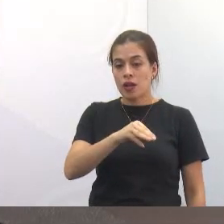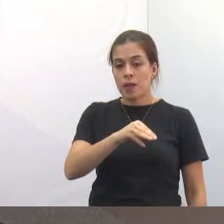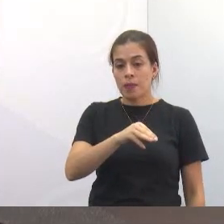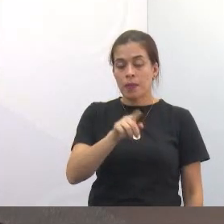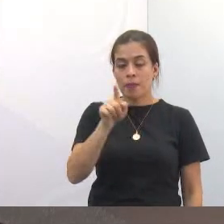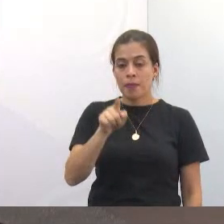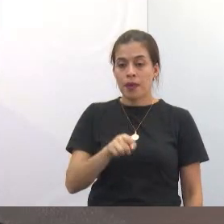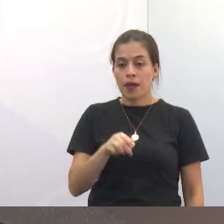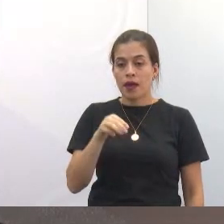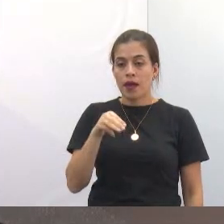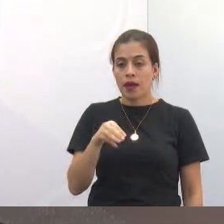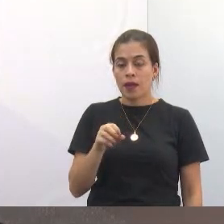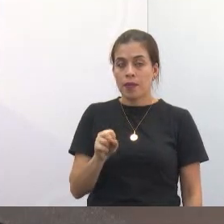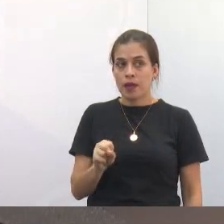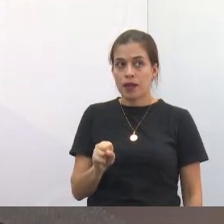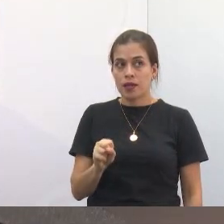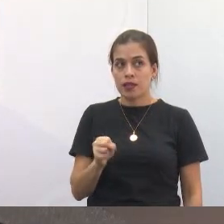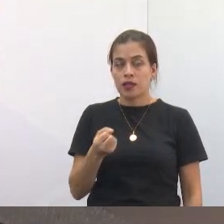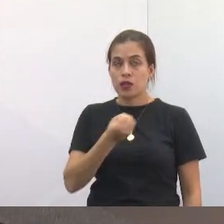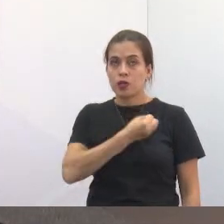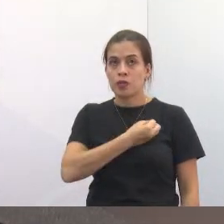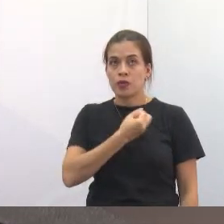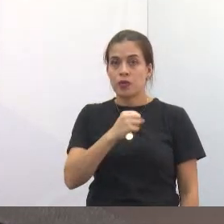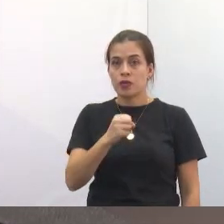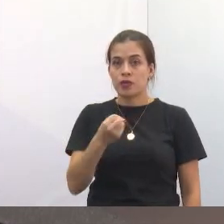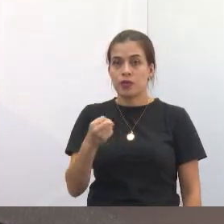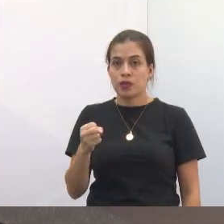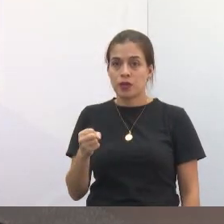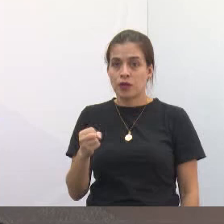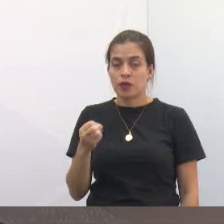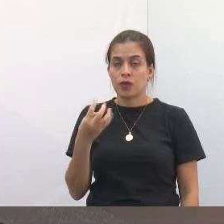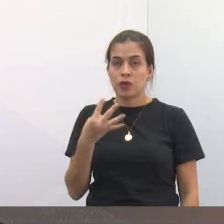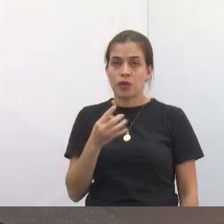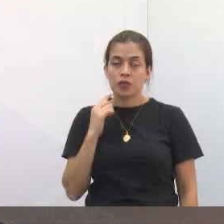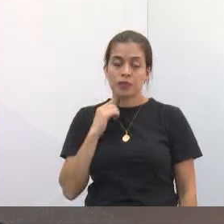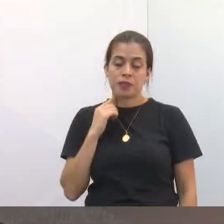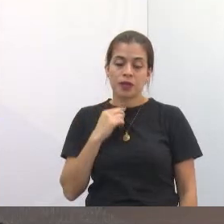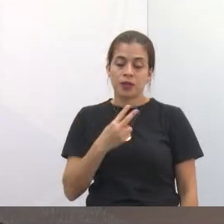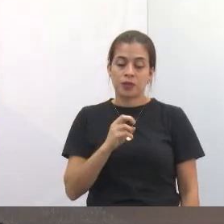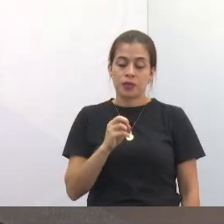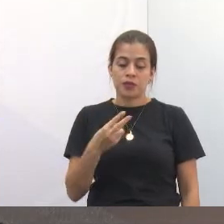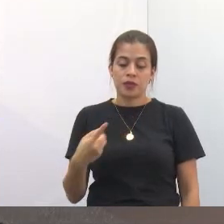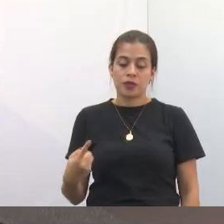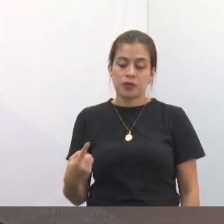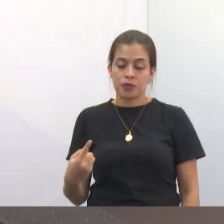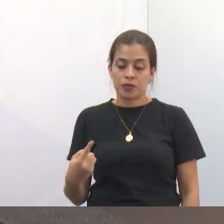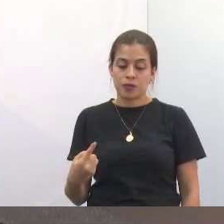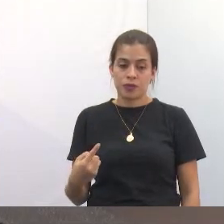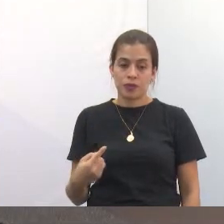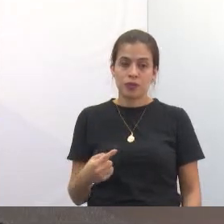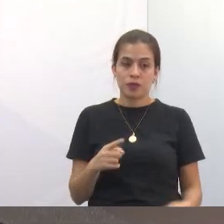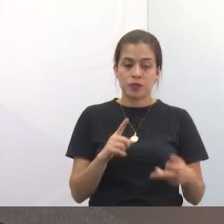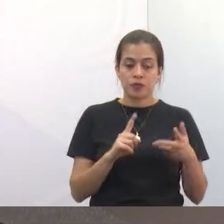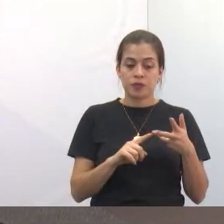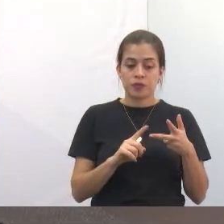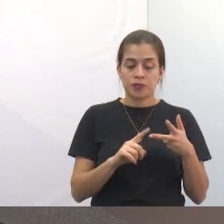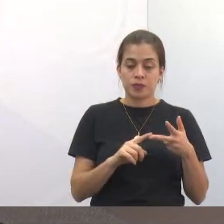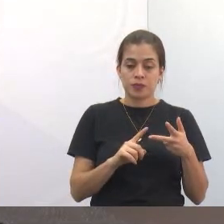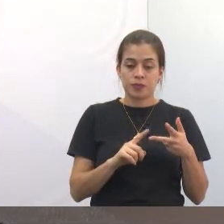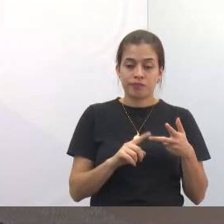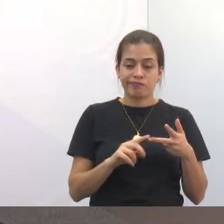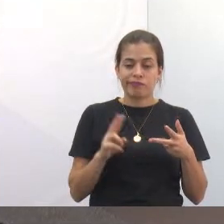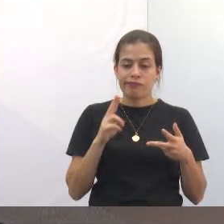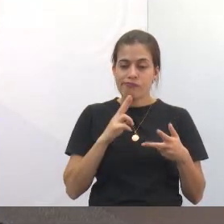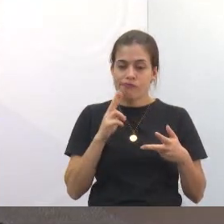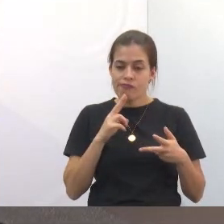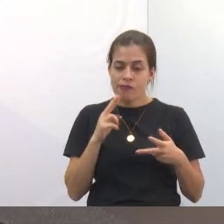GM/MS, número 888, de 4/5/2021. Número 3. Existem ações